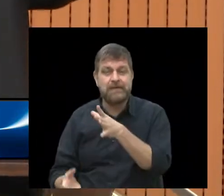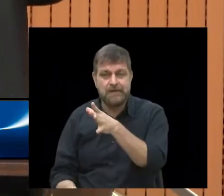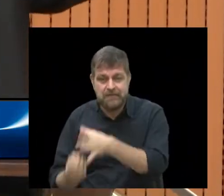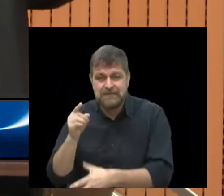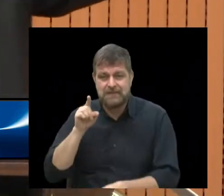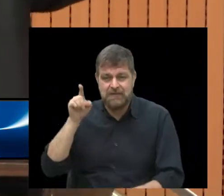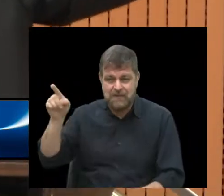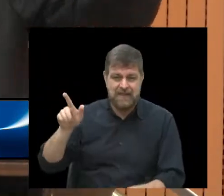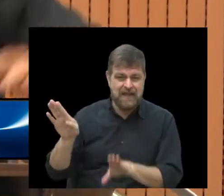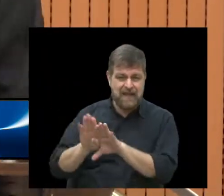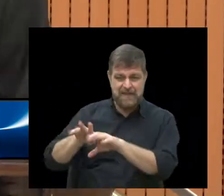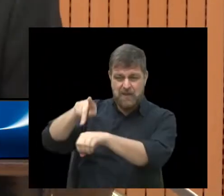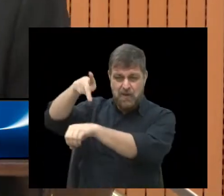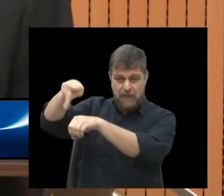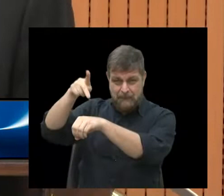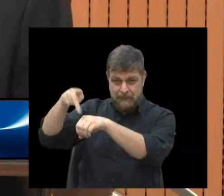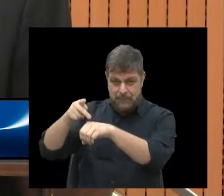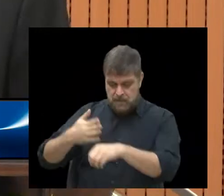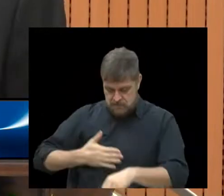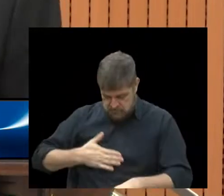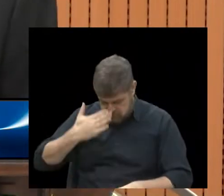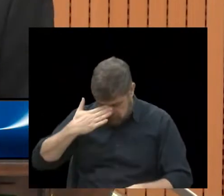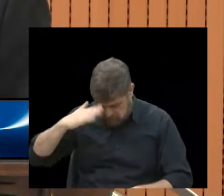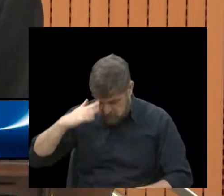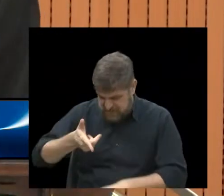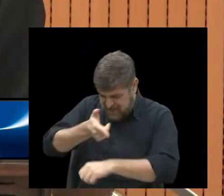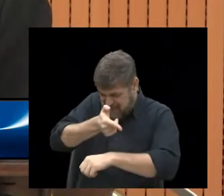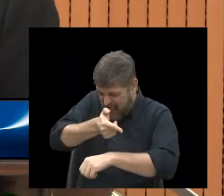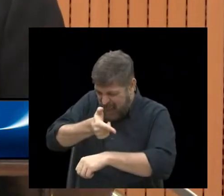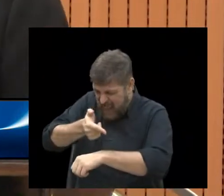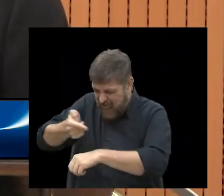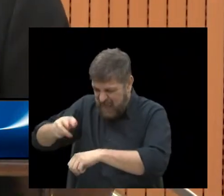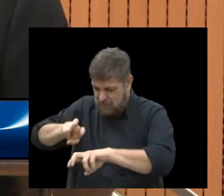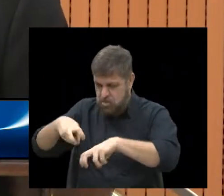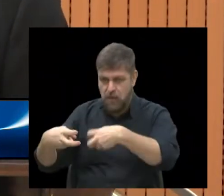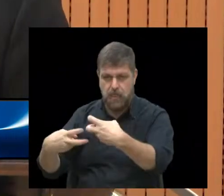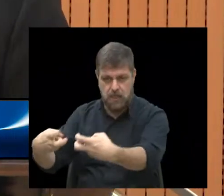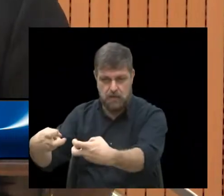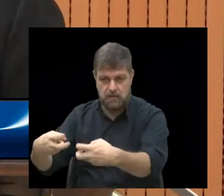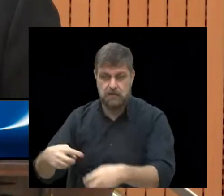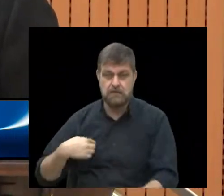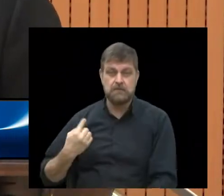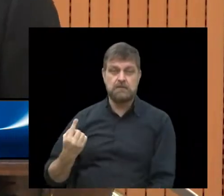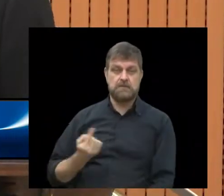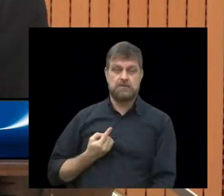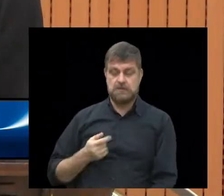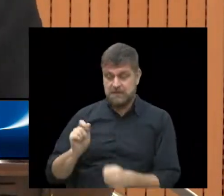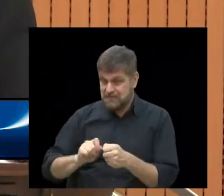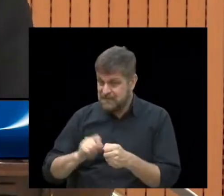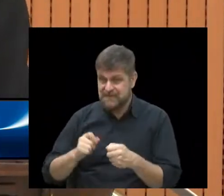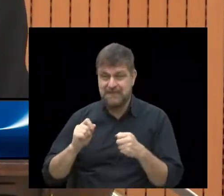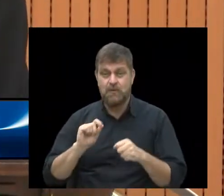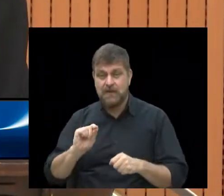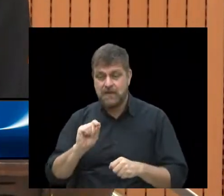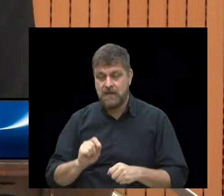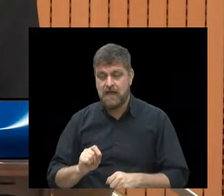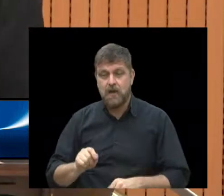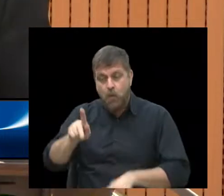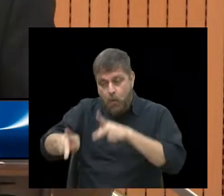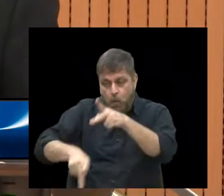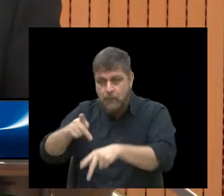na Islândia numa mesquita muçulmana, volte a acontecer se nós não desarmarmos a